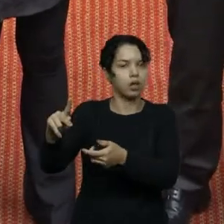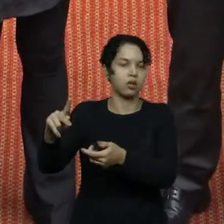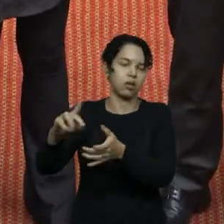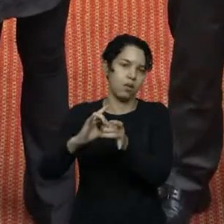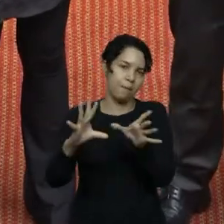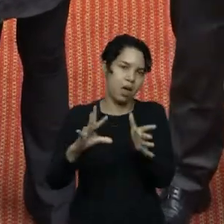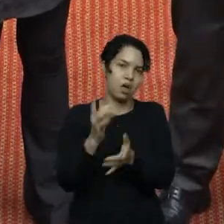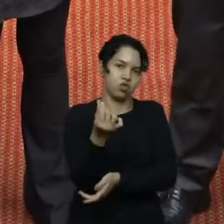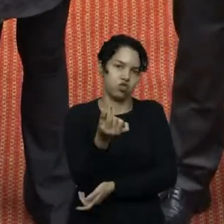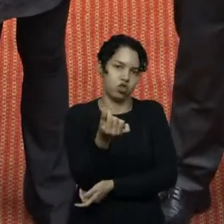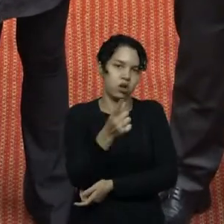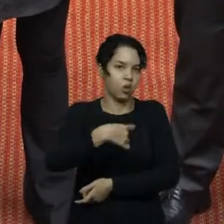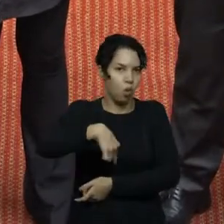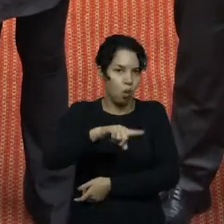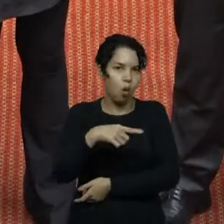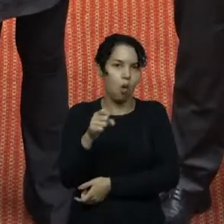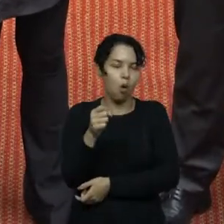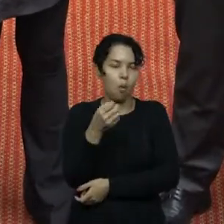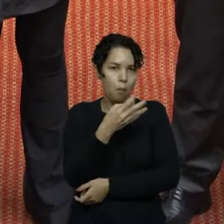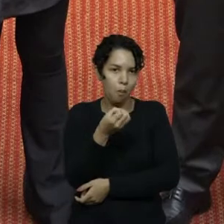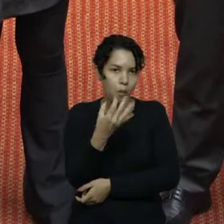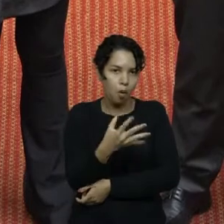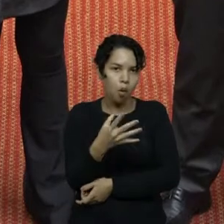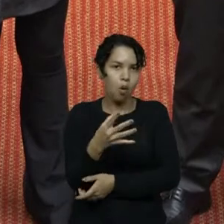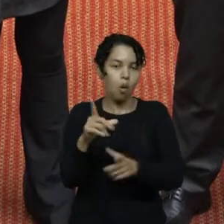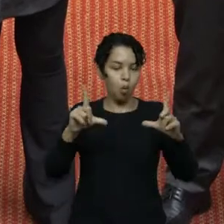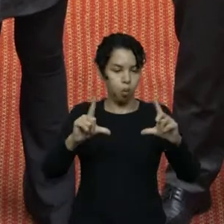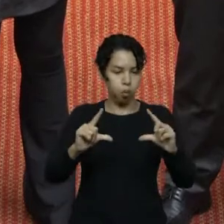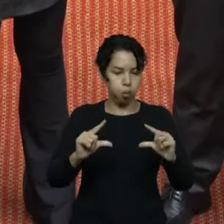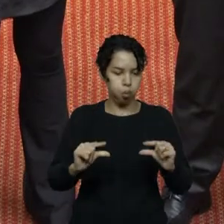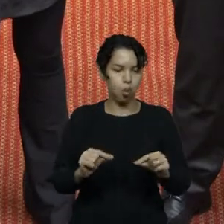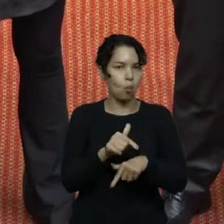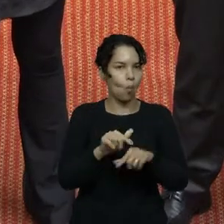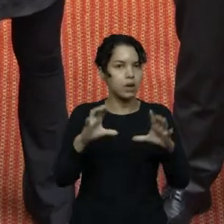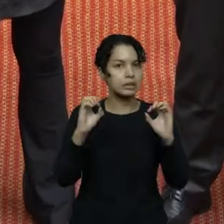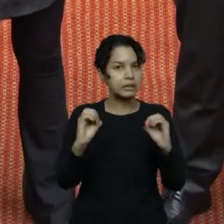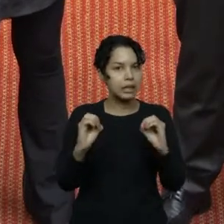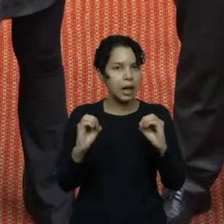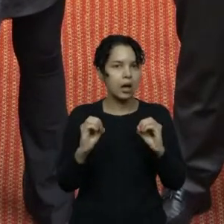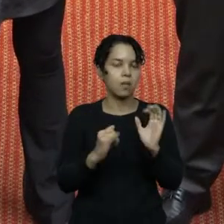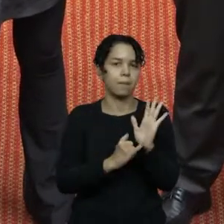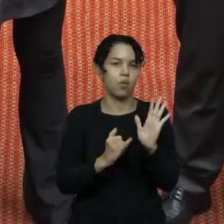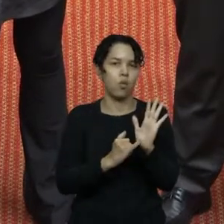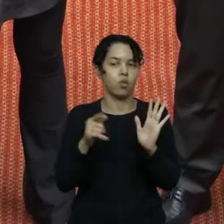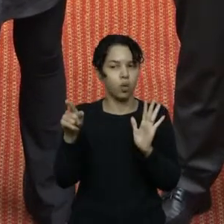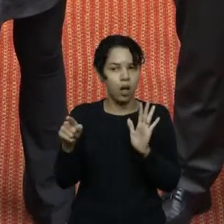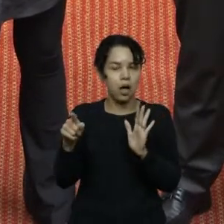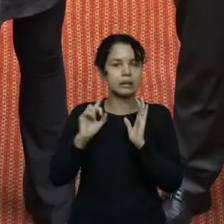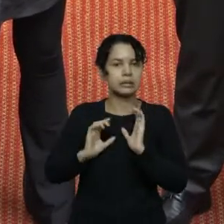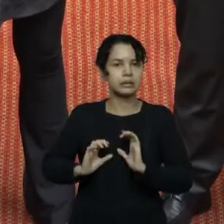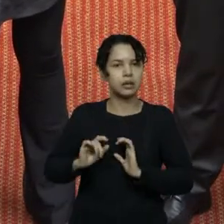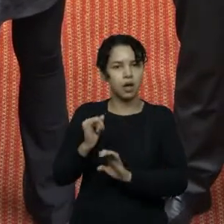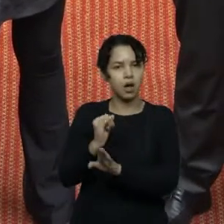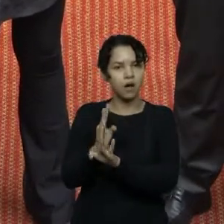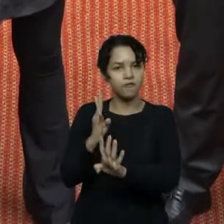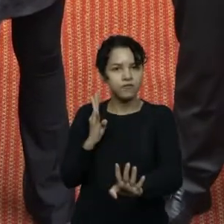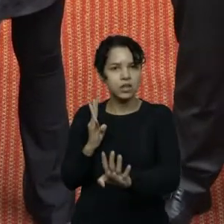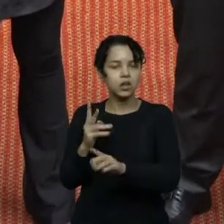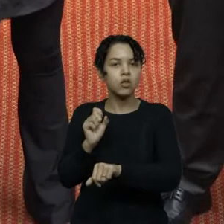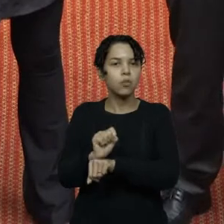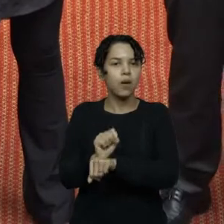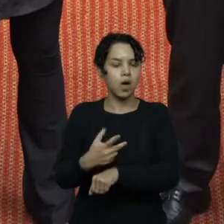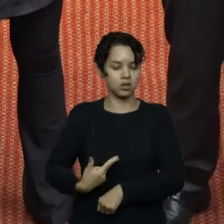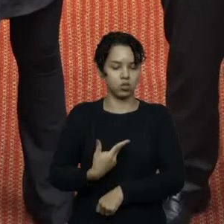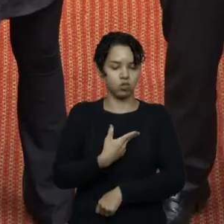todos zeramos todos os impostos em Santa Catarina aí o cidadão que está lá na fila do Cirurgia eletiva também ficaria de onde vai sair o dinheiro